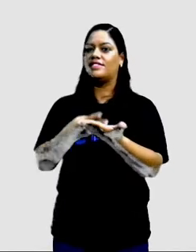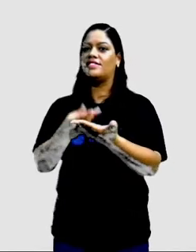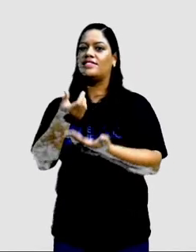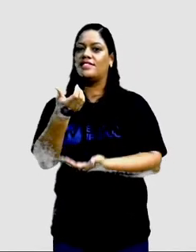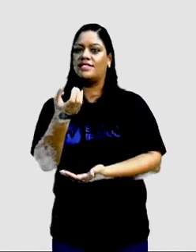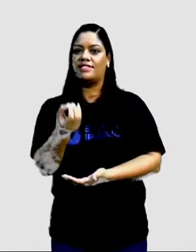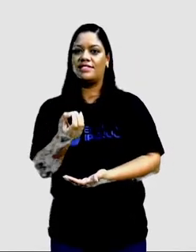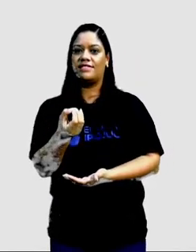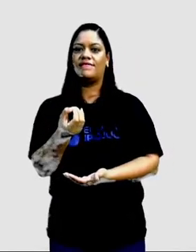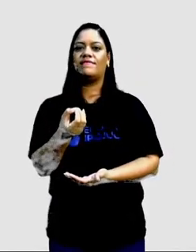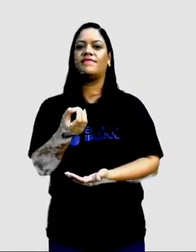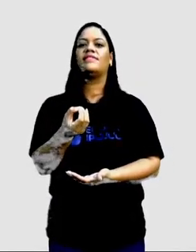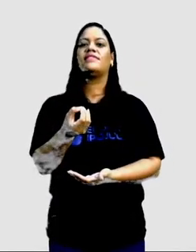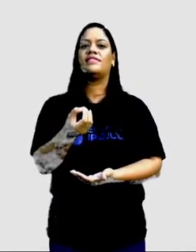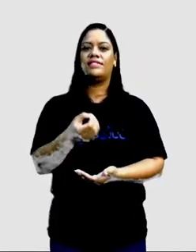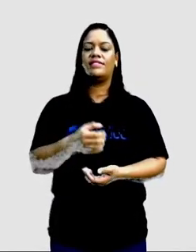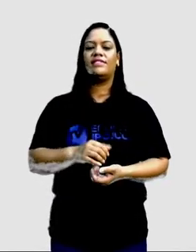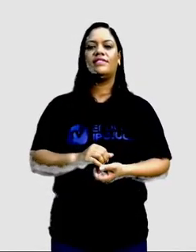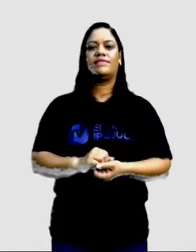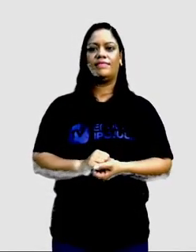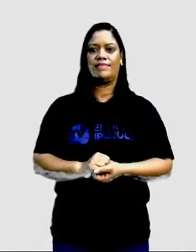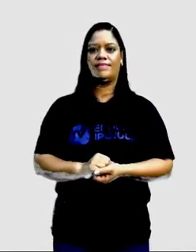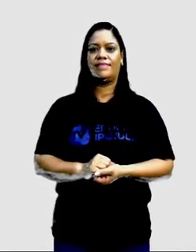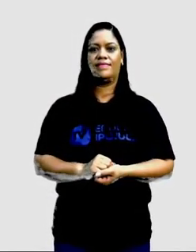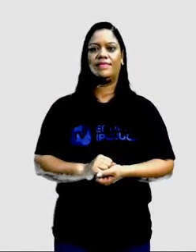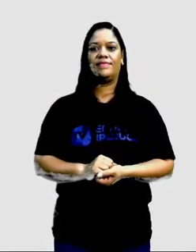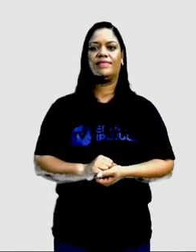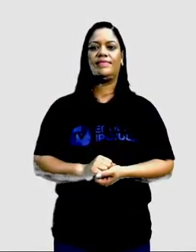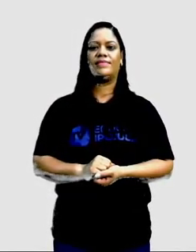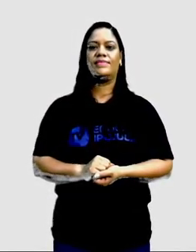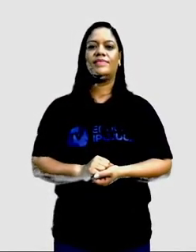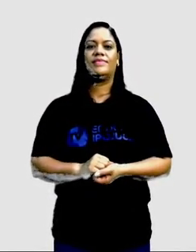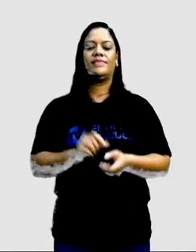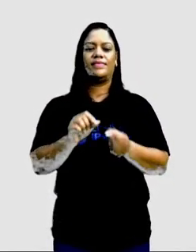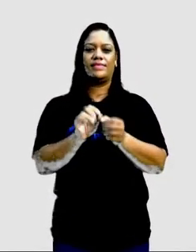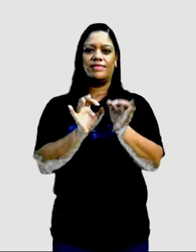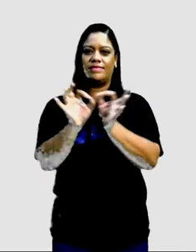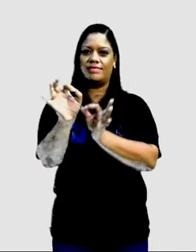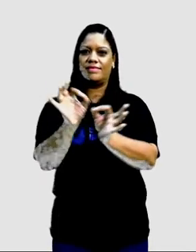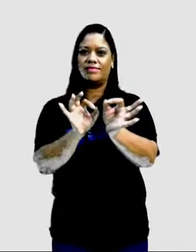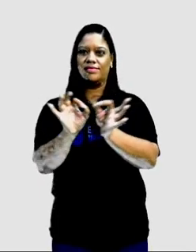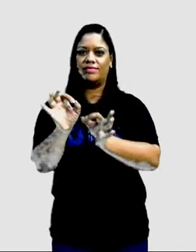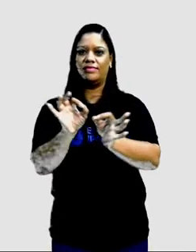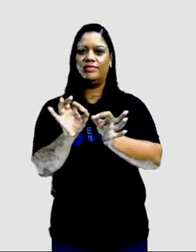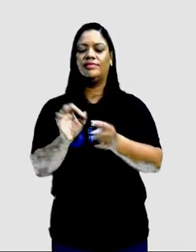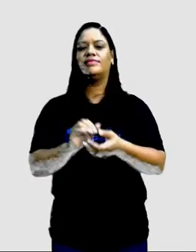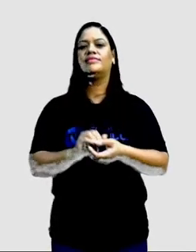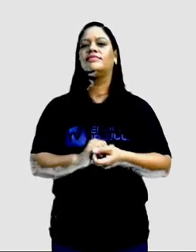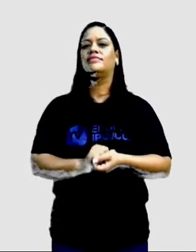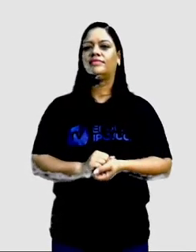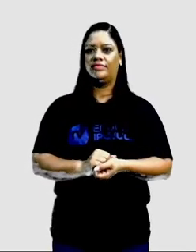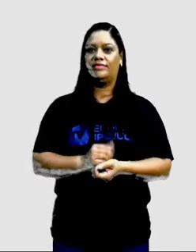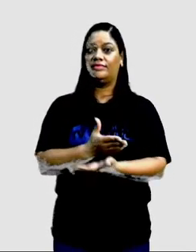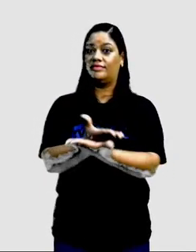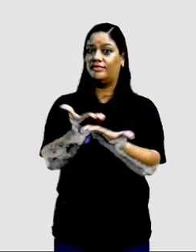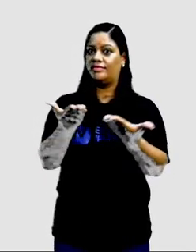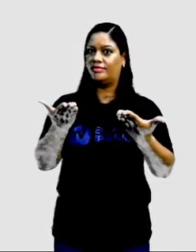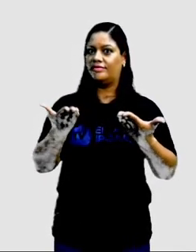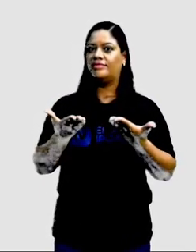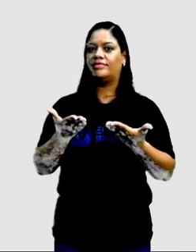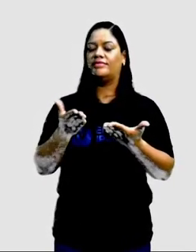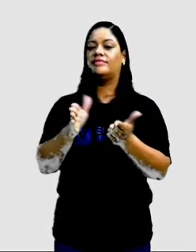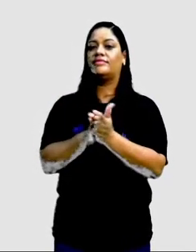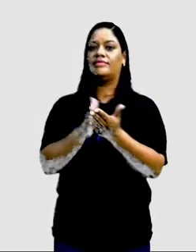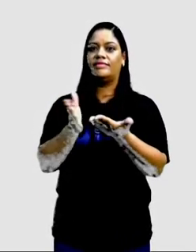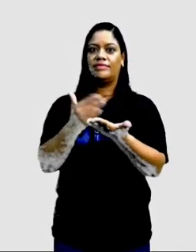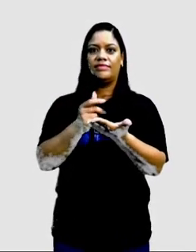vezes 10. Encontra o produto, faz essa tabelinha, esse espaçozinho aí no caderno de vocês dessa forma.